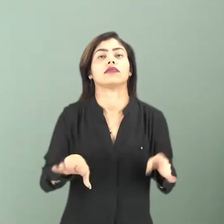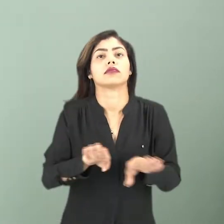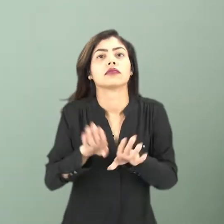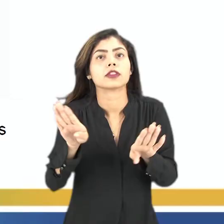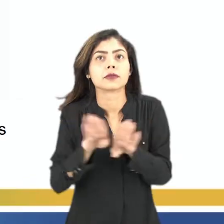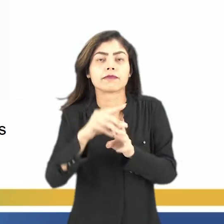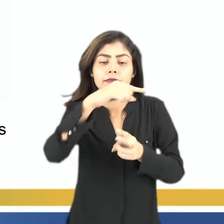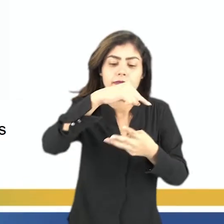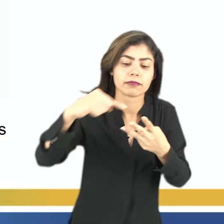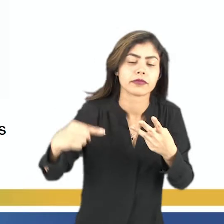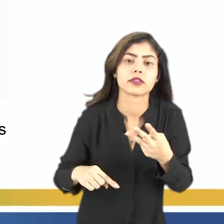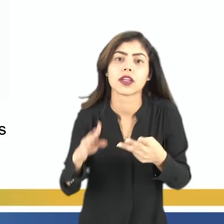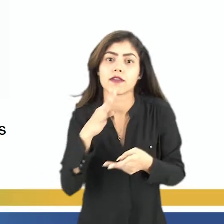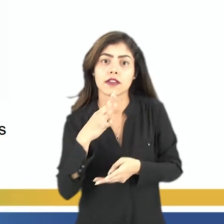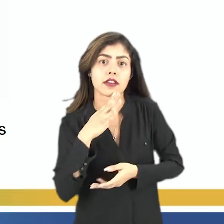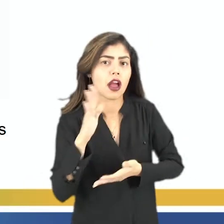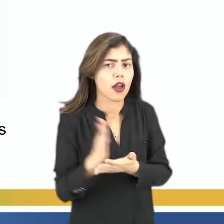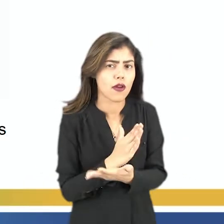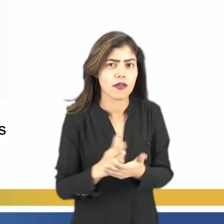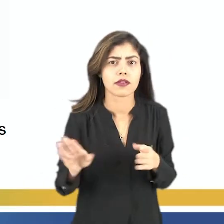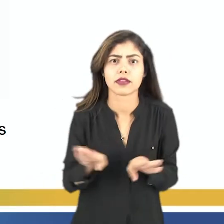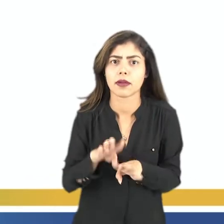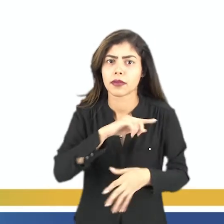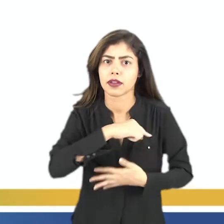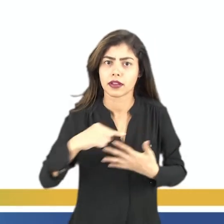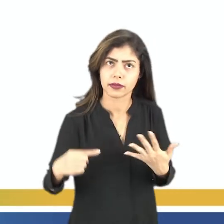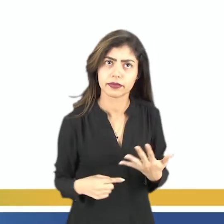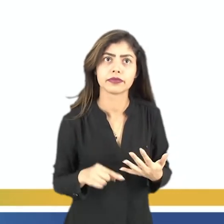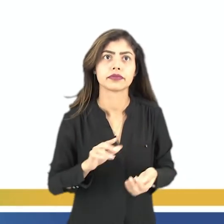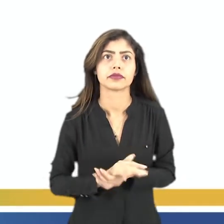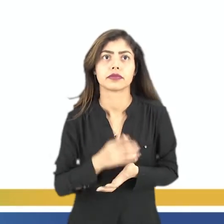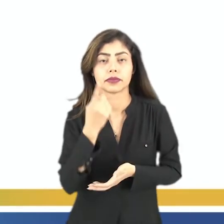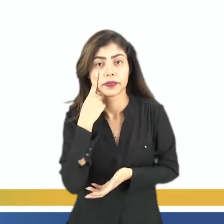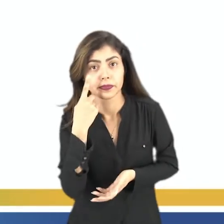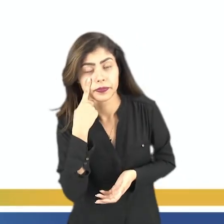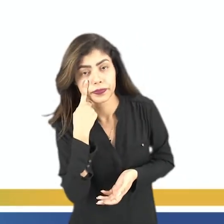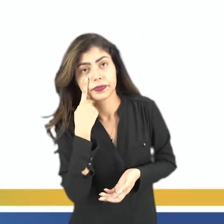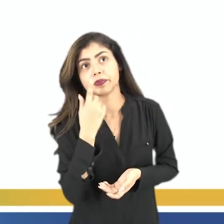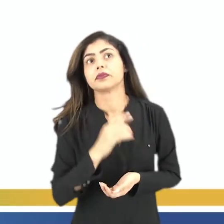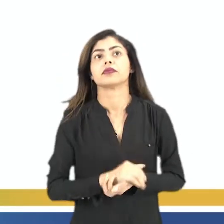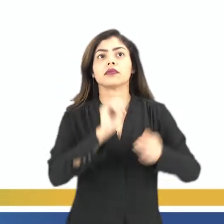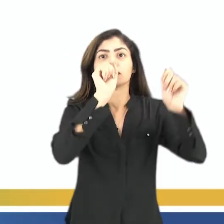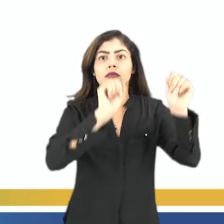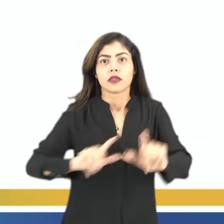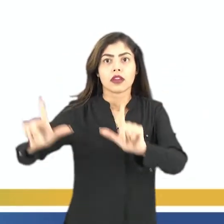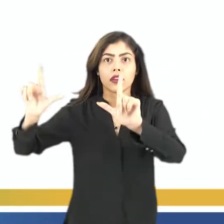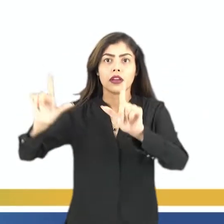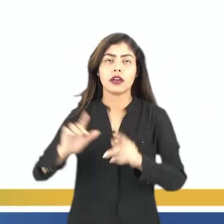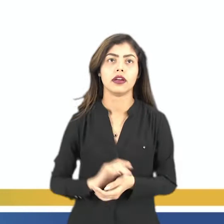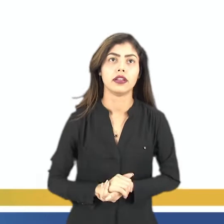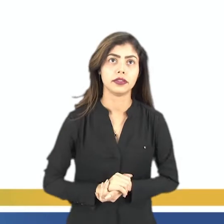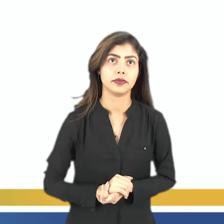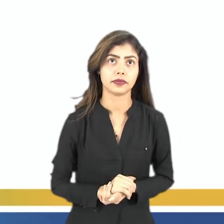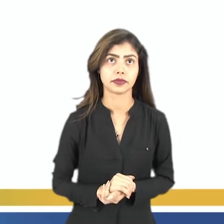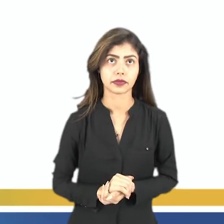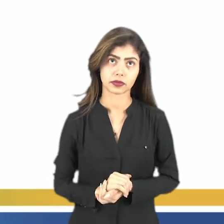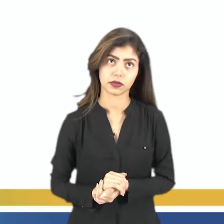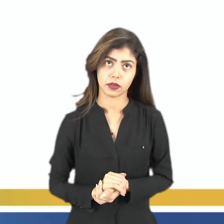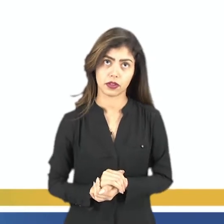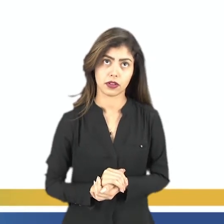temos aí três e vamos conhecer mais alguns elementos do circuito. Analisa aí o slide. O próximo são